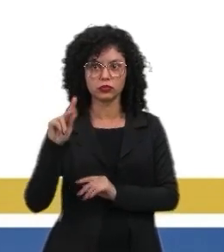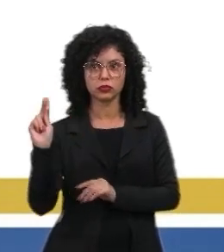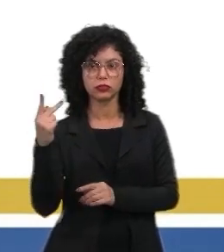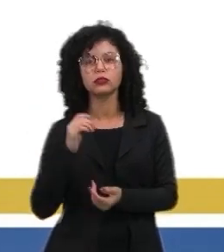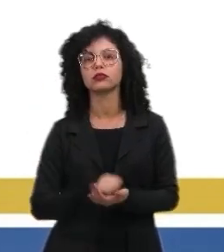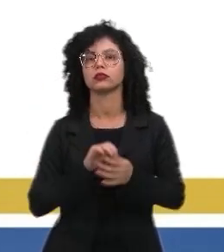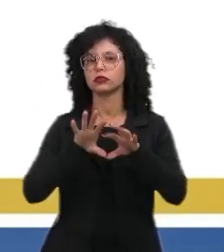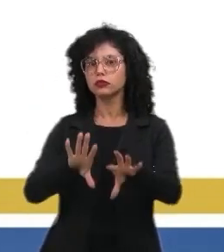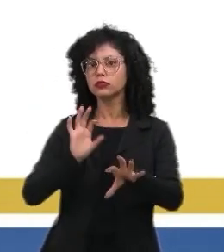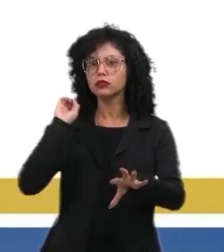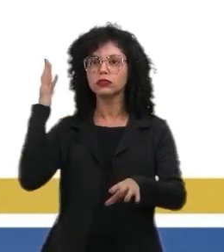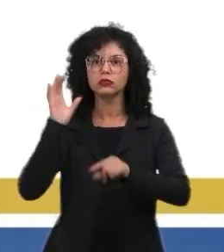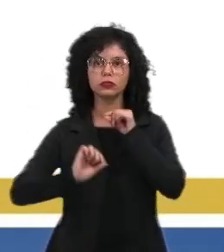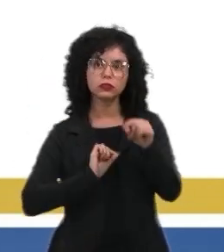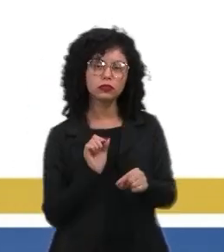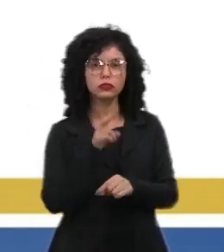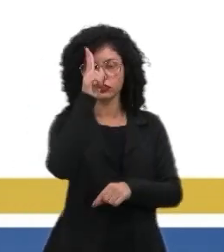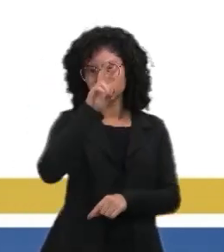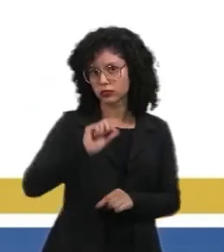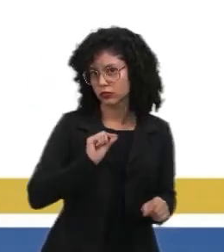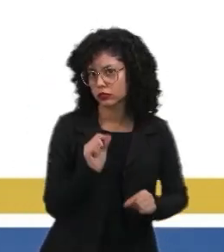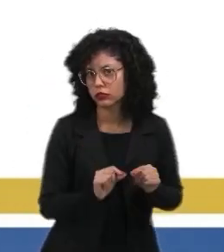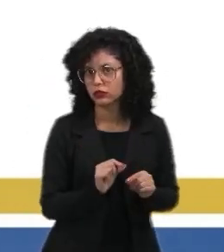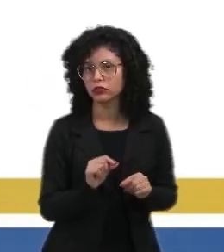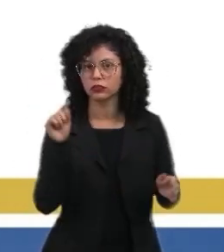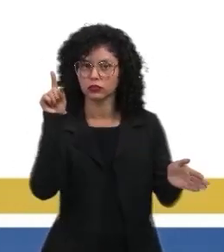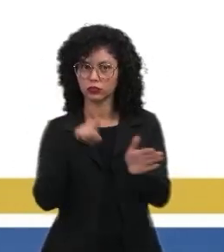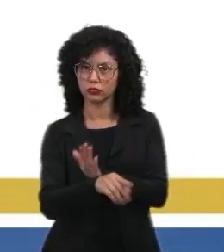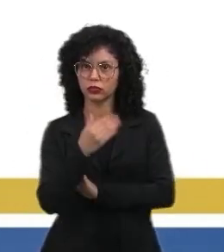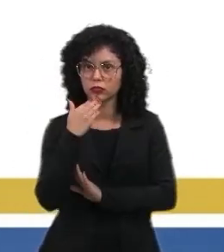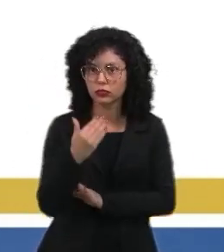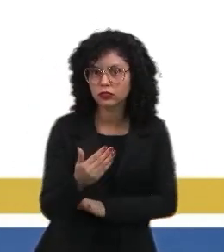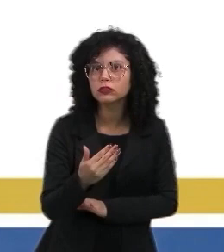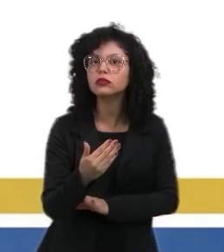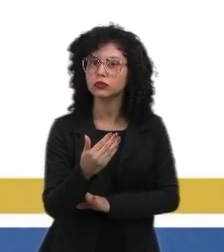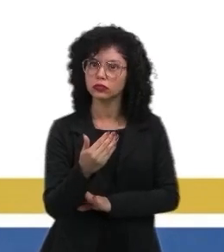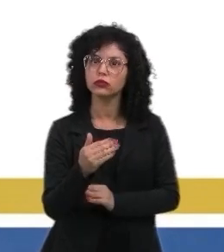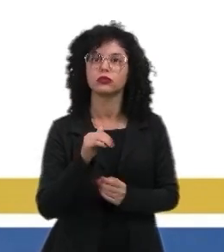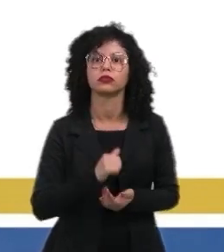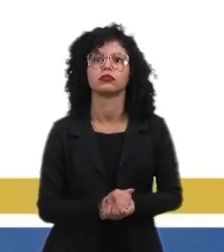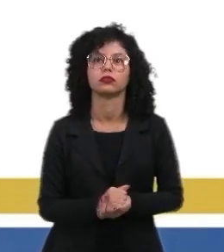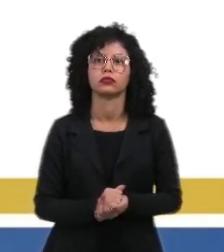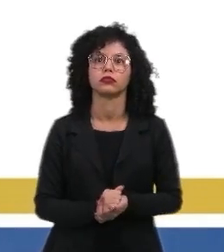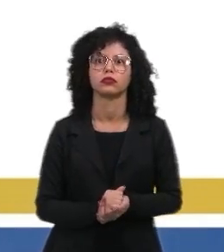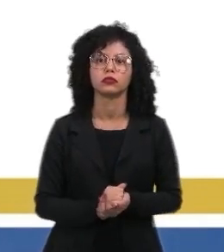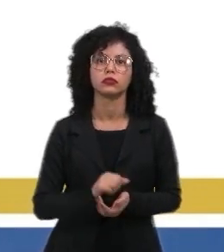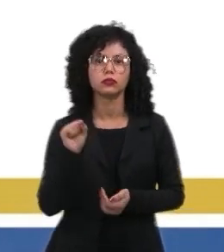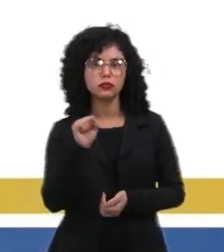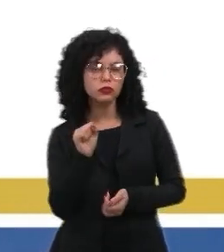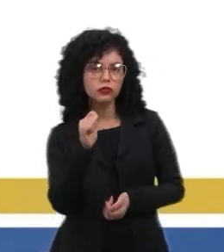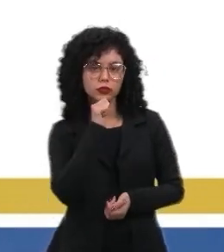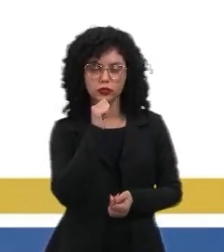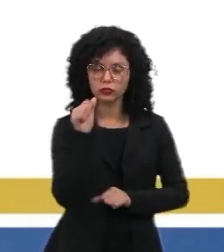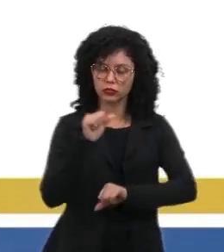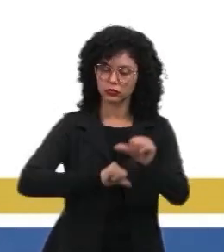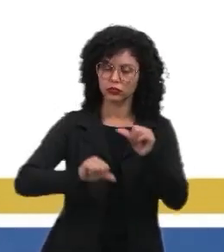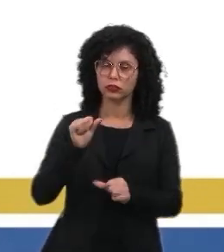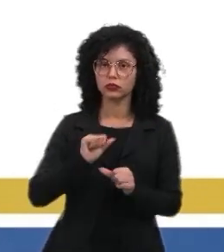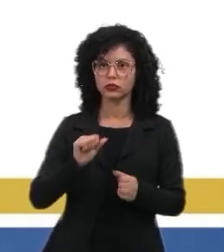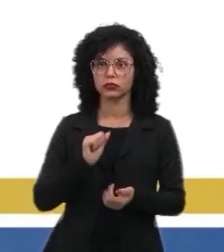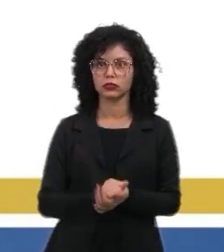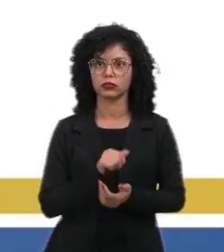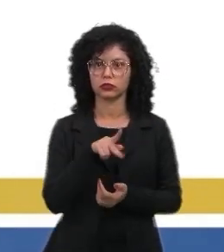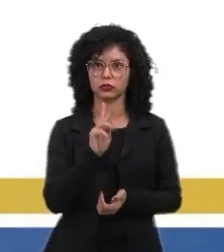Dessa maneira, eu tenho que lembrar o quê? A questão, ela está pedindo as alternativas em segundos. Então, tenho que converter quilômetros por